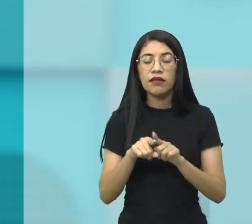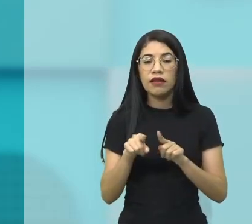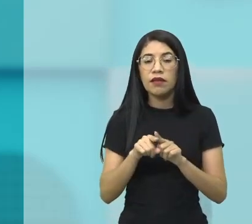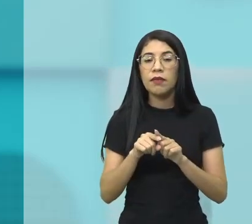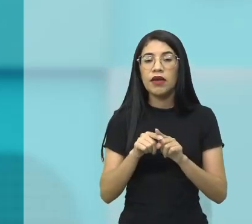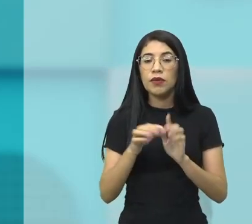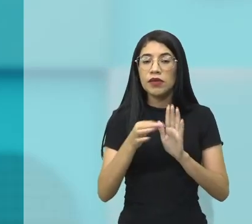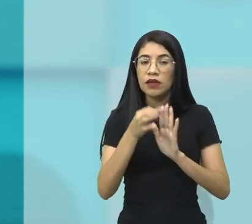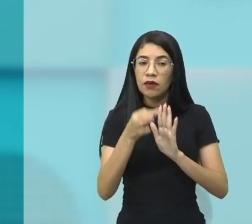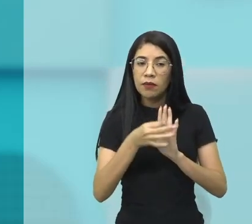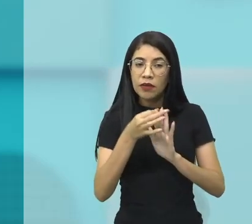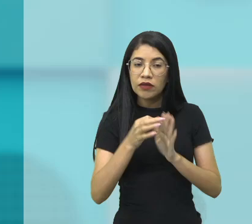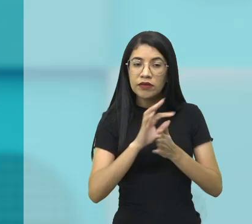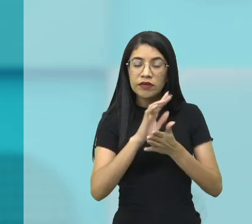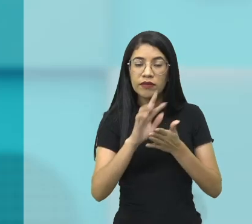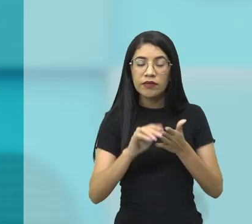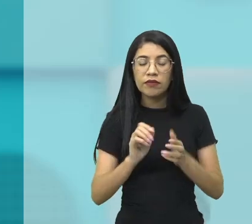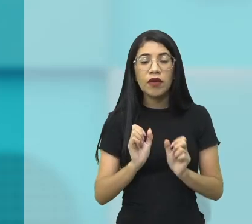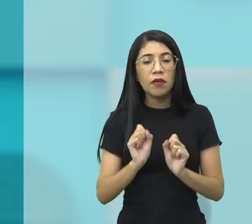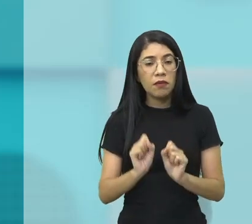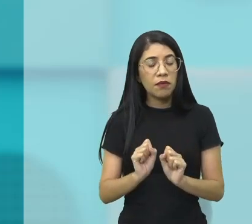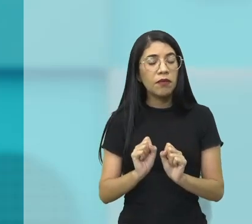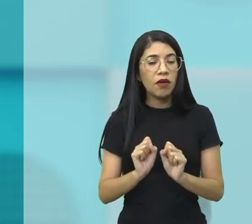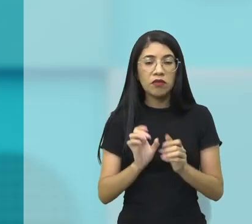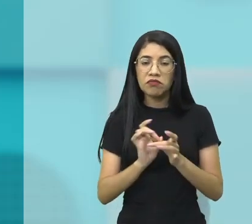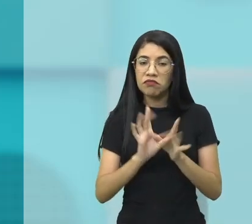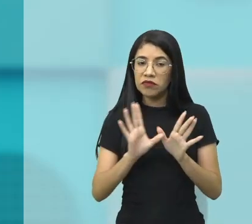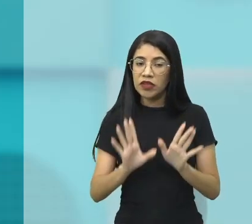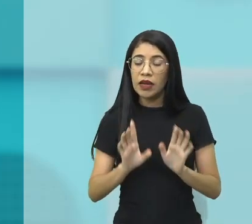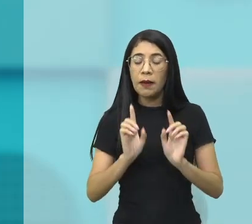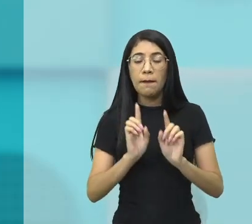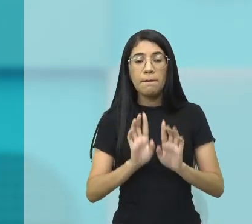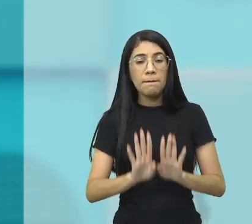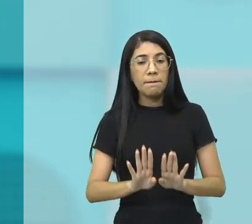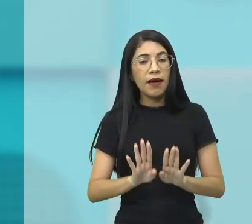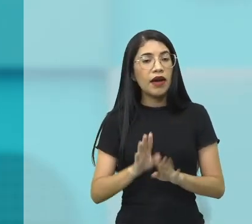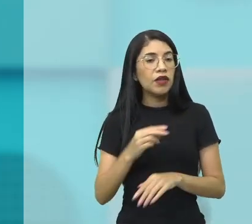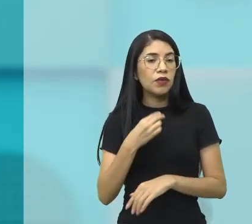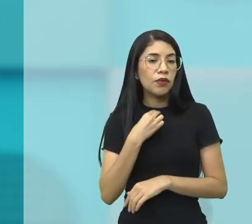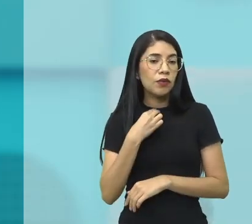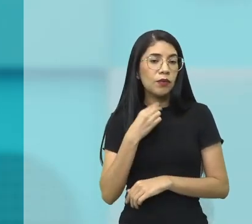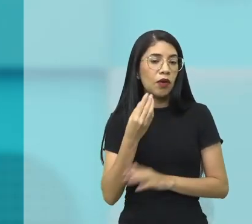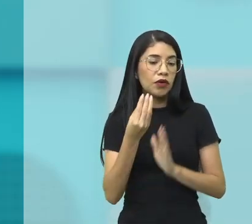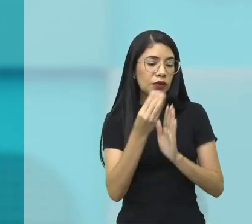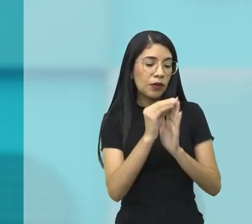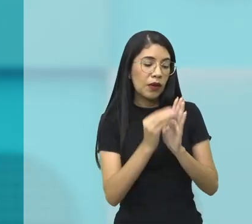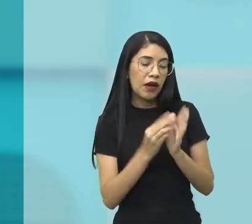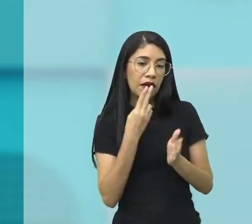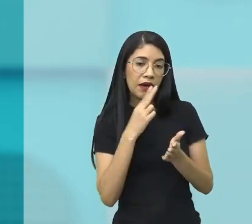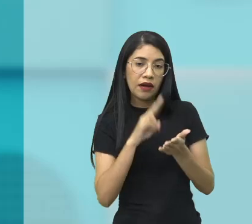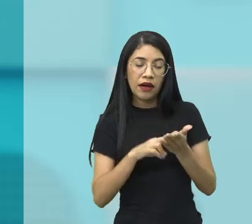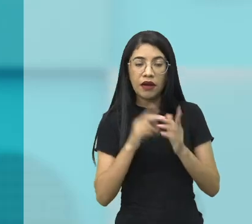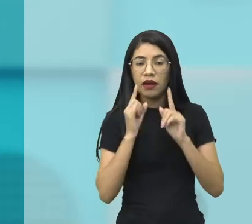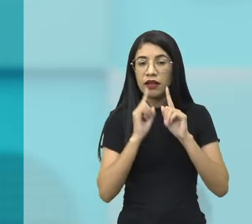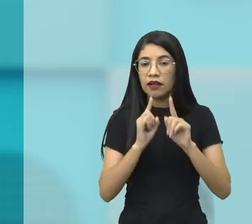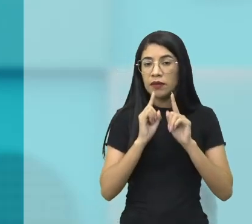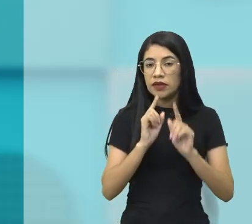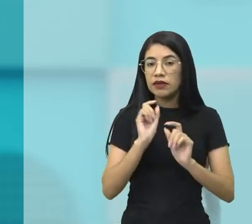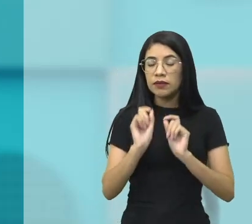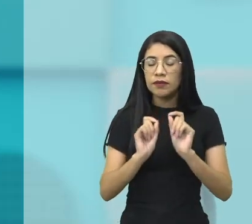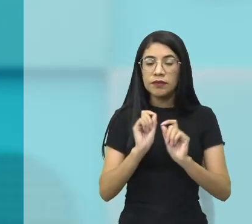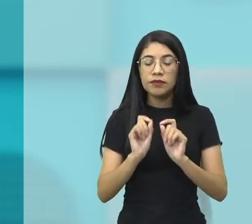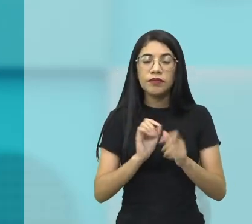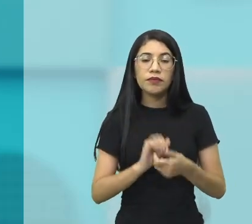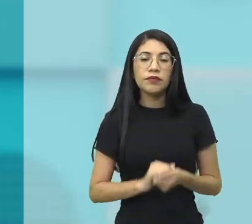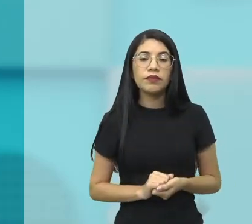essa argumentação. Pode acontecer? Pode. O que eu não posso fazer numa carta de reclamação, num texto